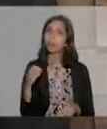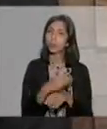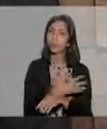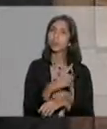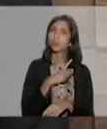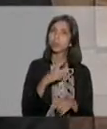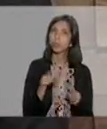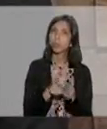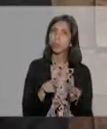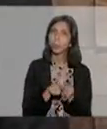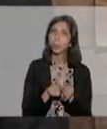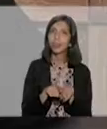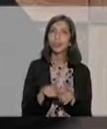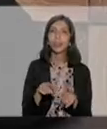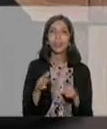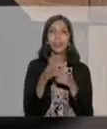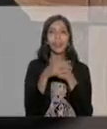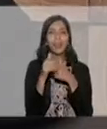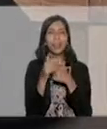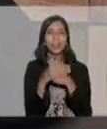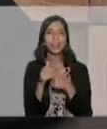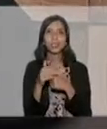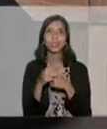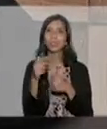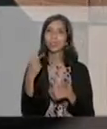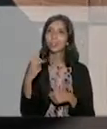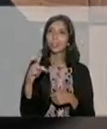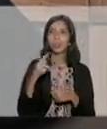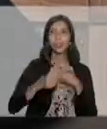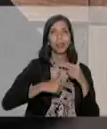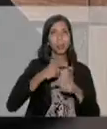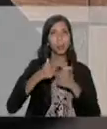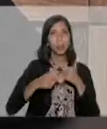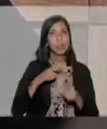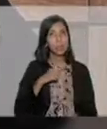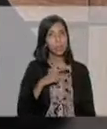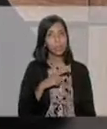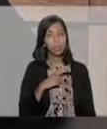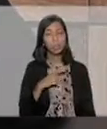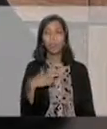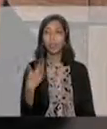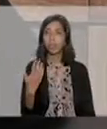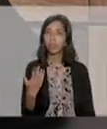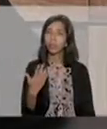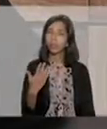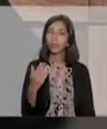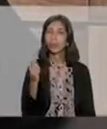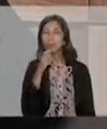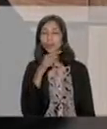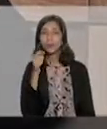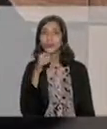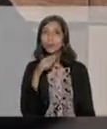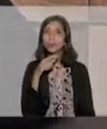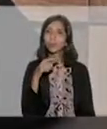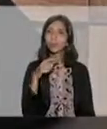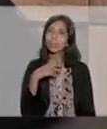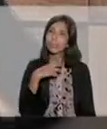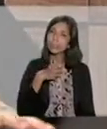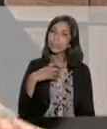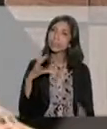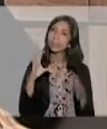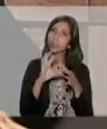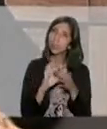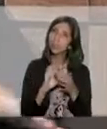lance de emoção muito forte também. E tem uma coisa da ternura, né? Que ele no trabalho dele. E aí eu fui por esse humor mais ligado à